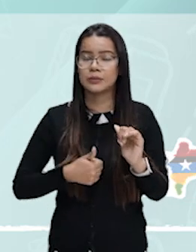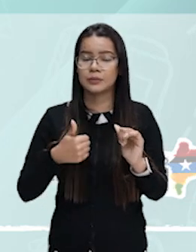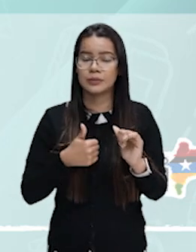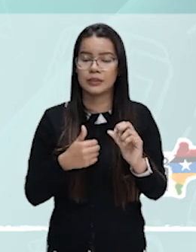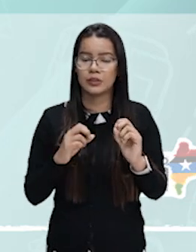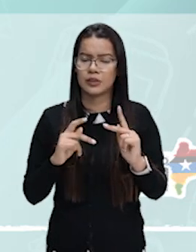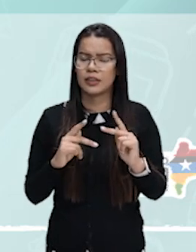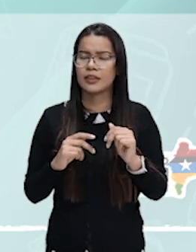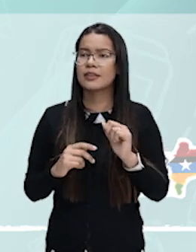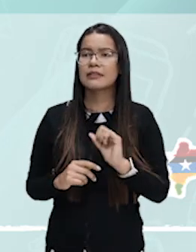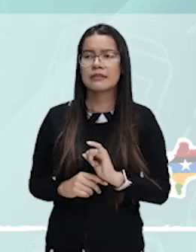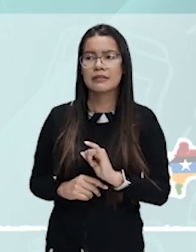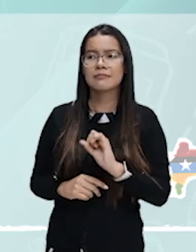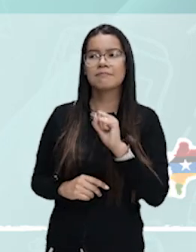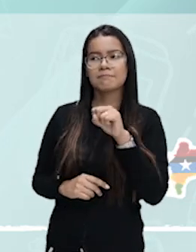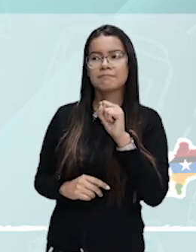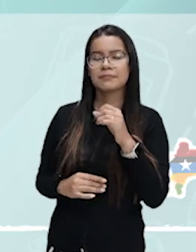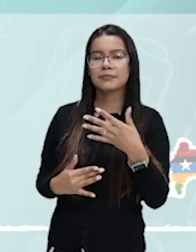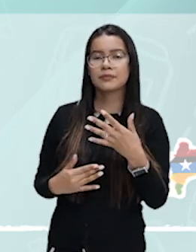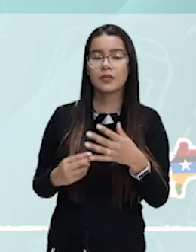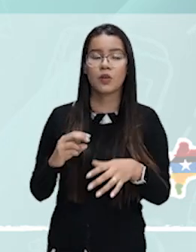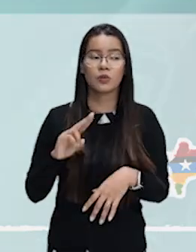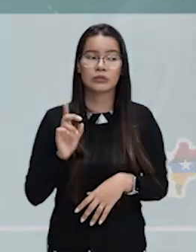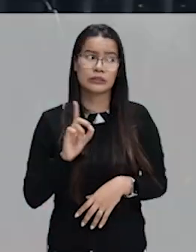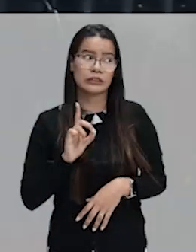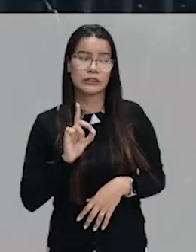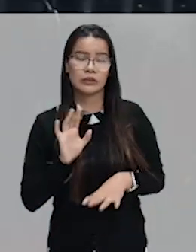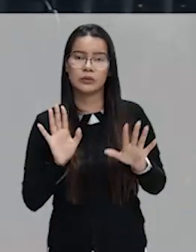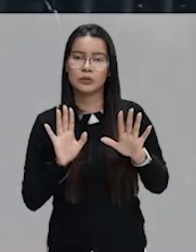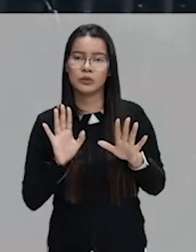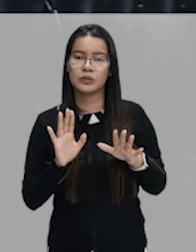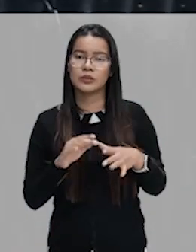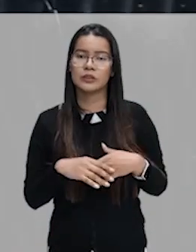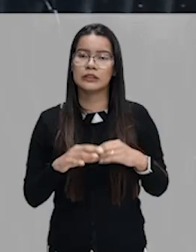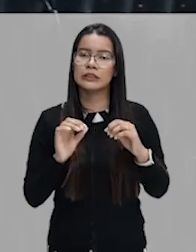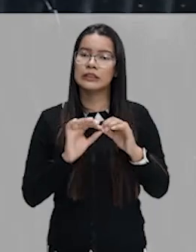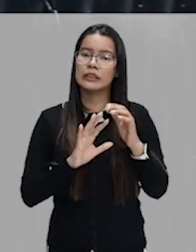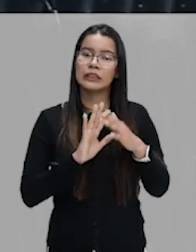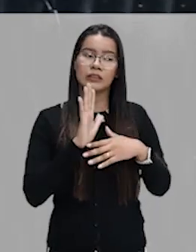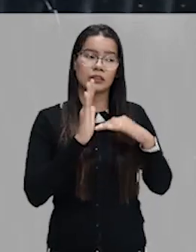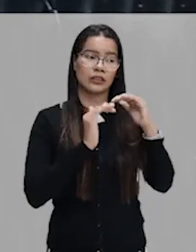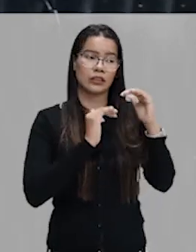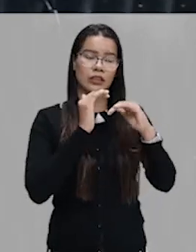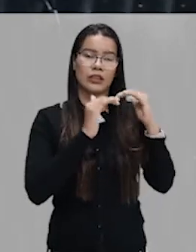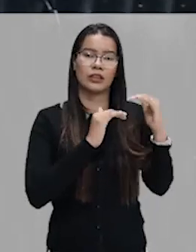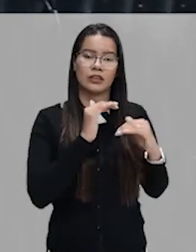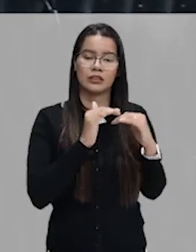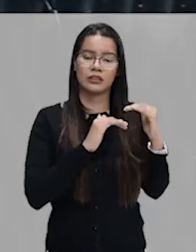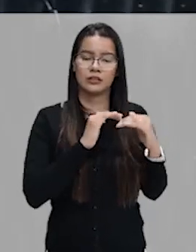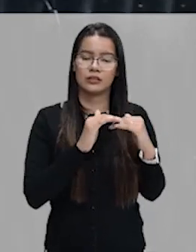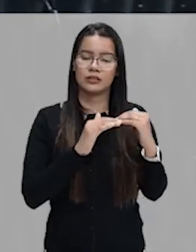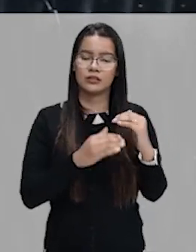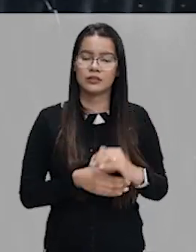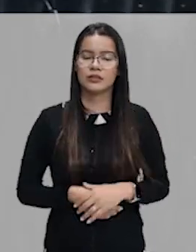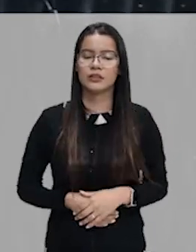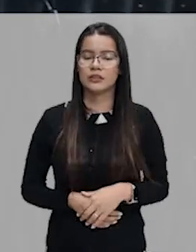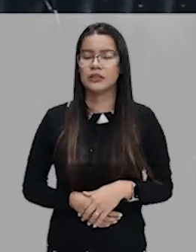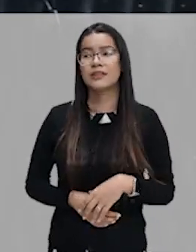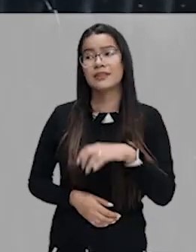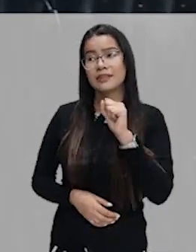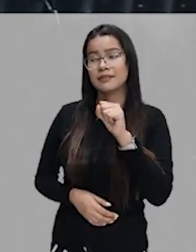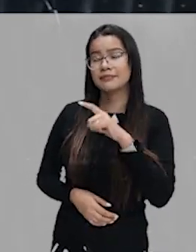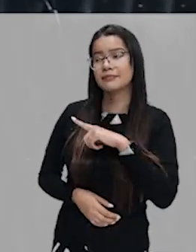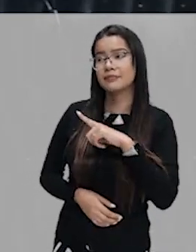Yes, sim. No, não. Na construção, yes, there was, sim,